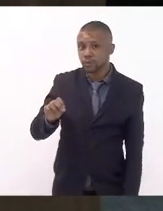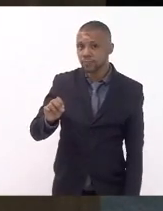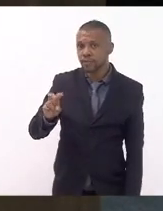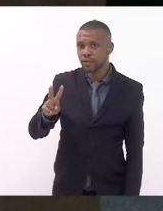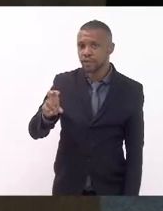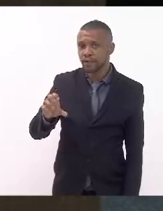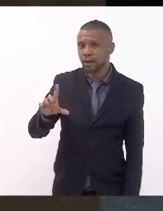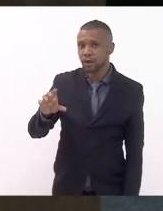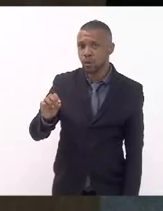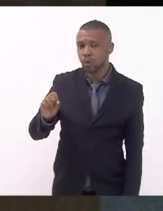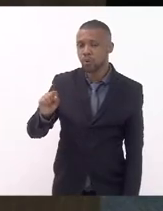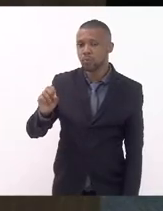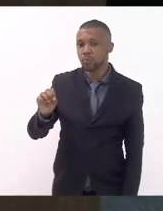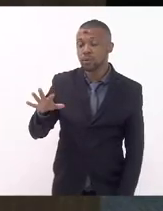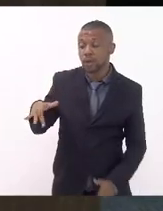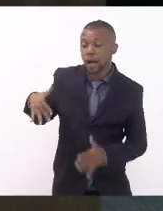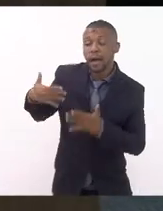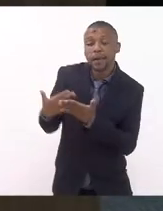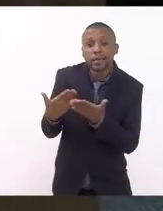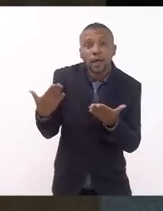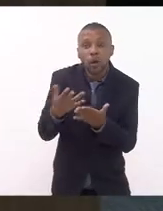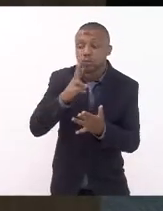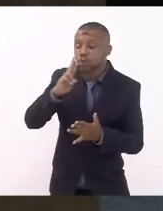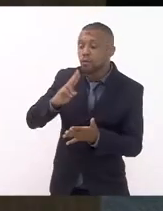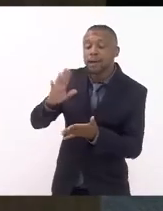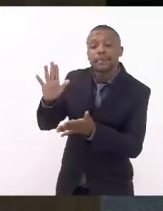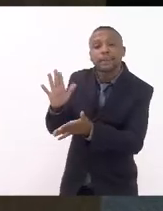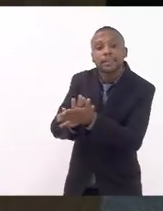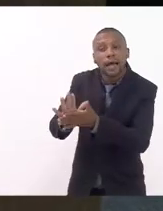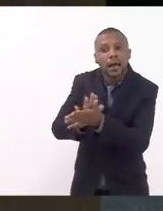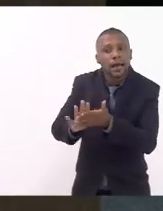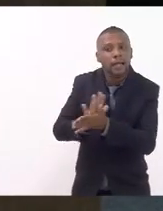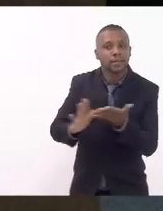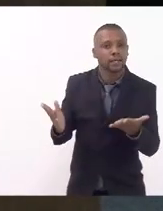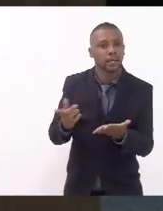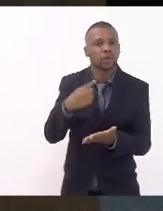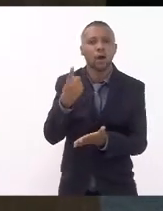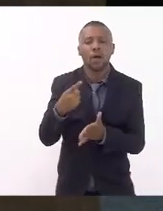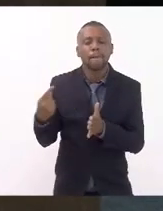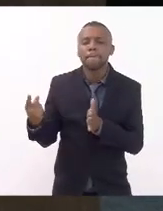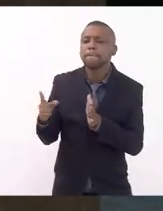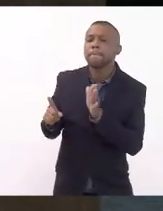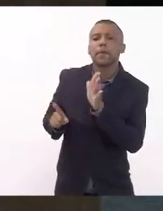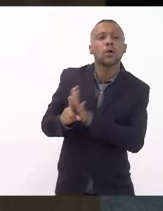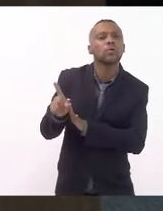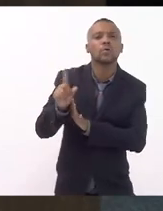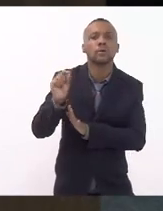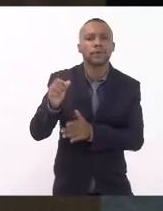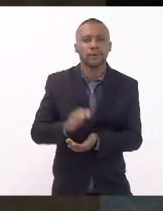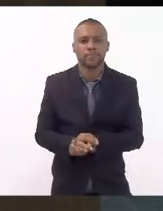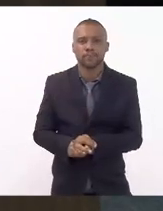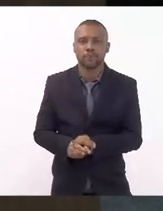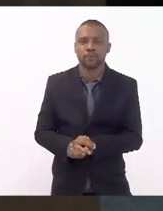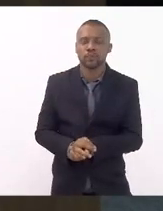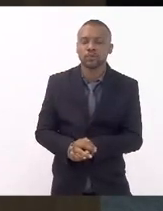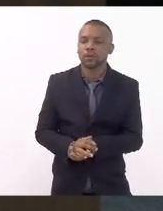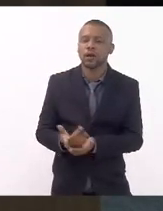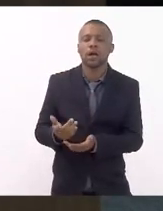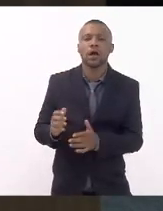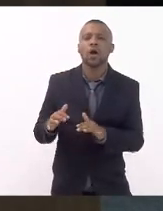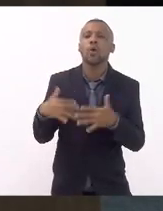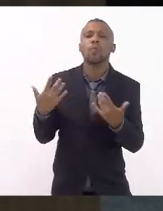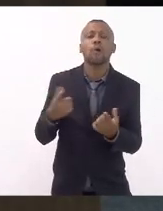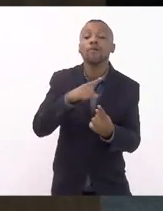não temos respostas. Nós perguntamos o seguinte, presidente, qual foi o ato que motivou